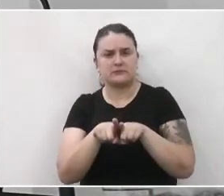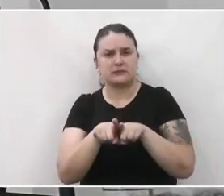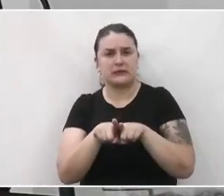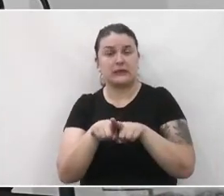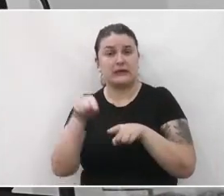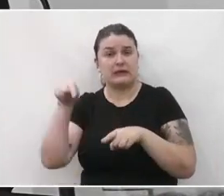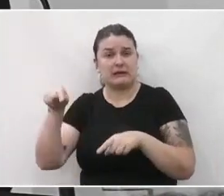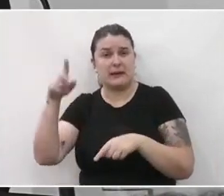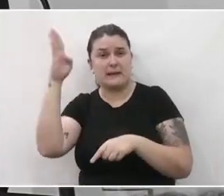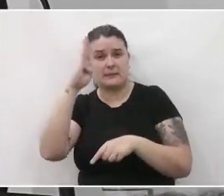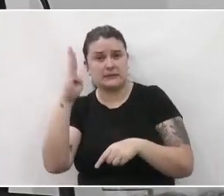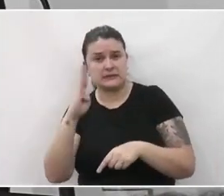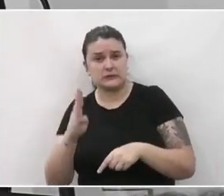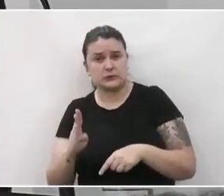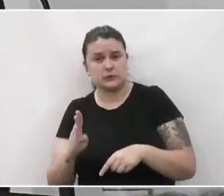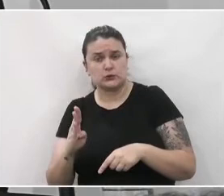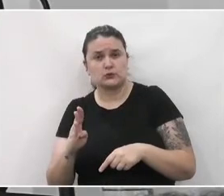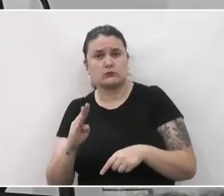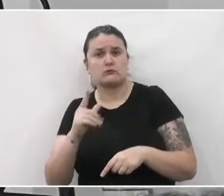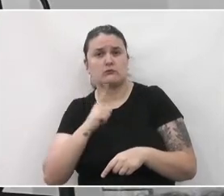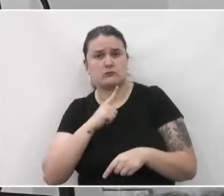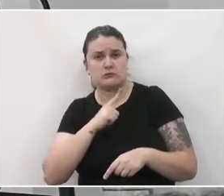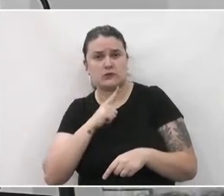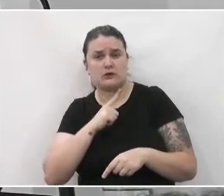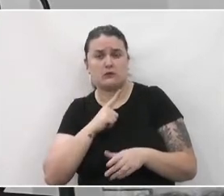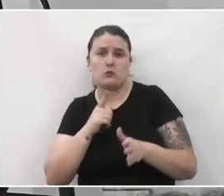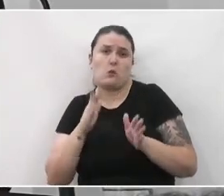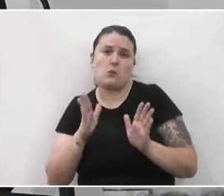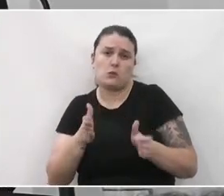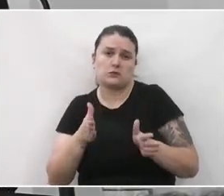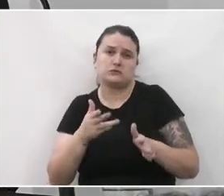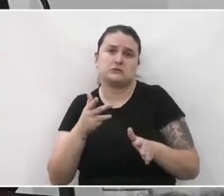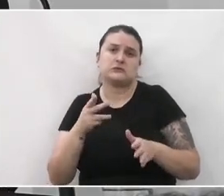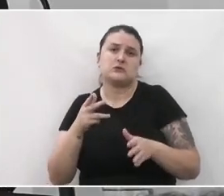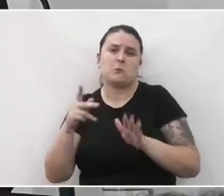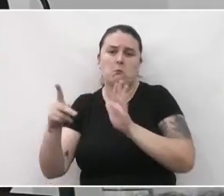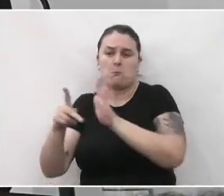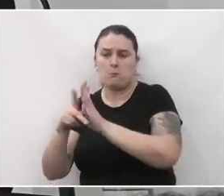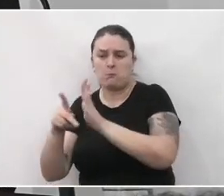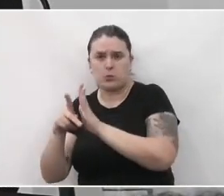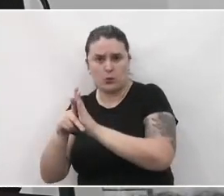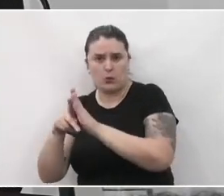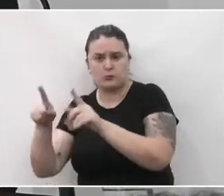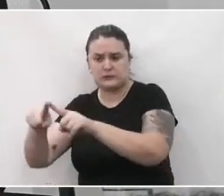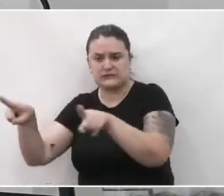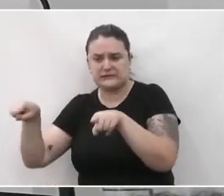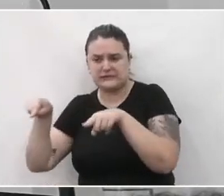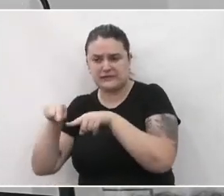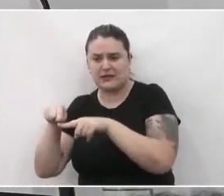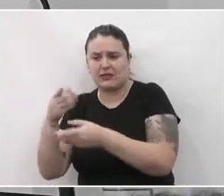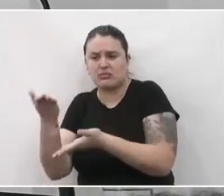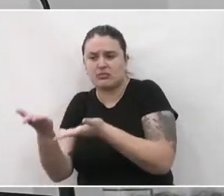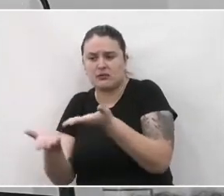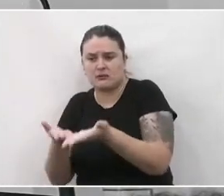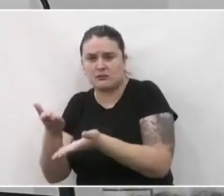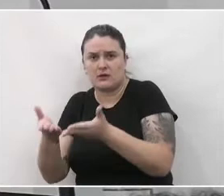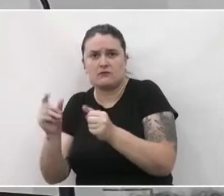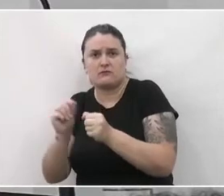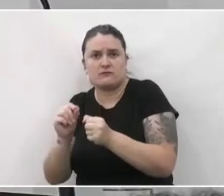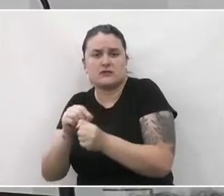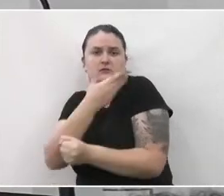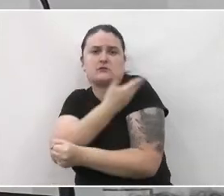aqui no Brasil. Tenho hoje uma clínica onde eu concedo